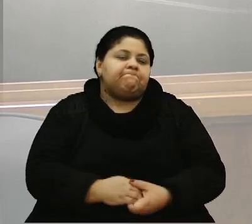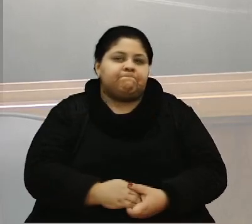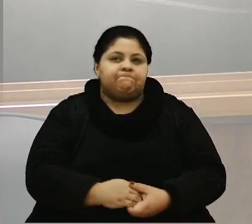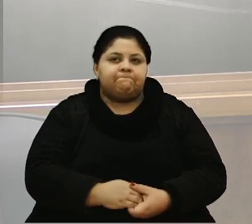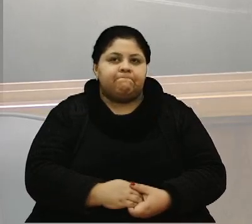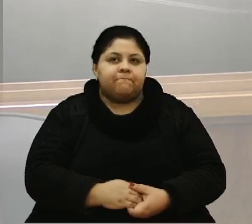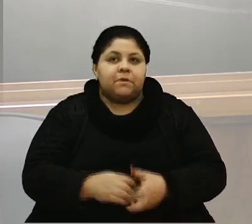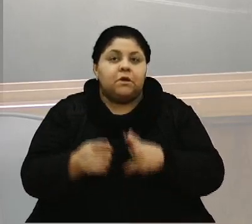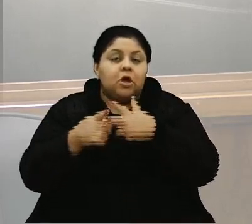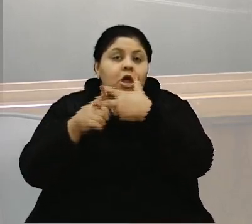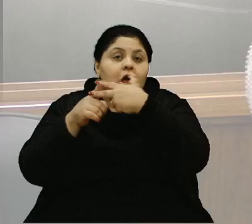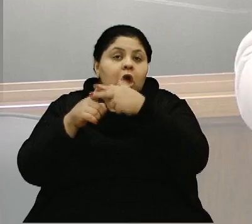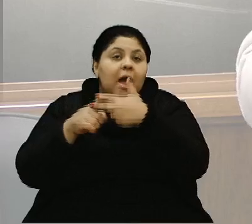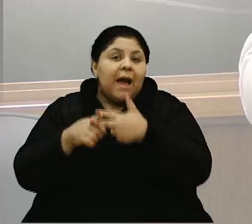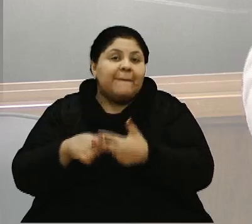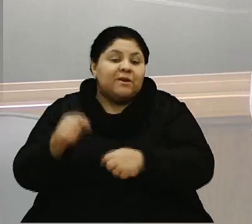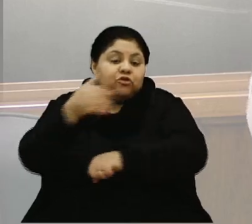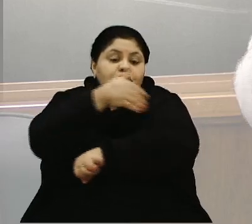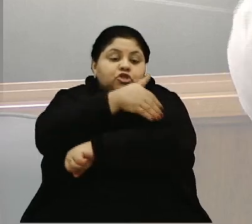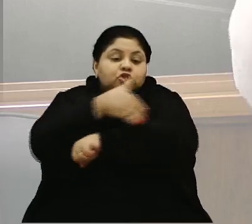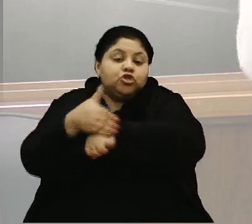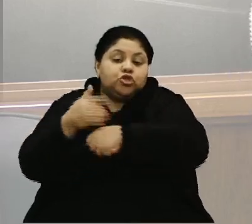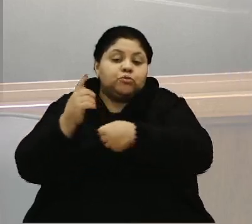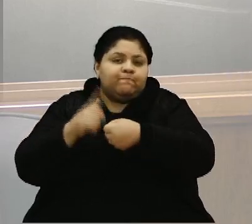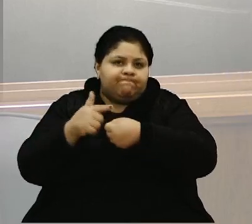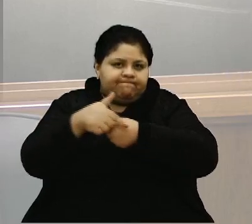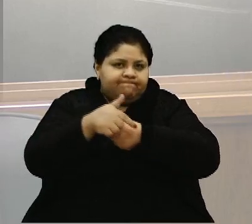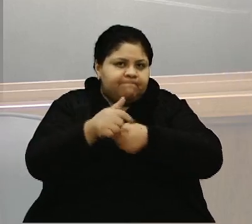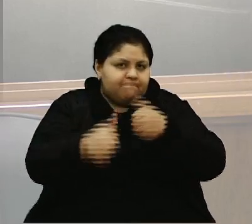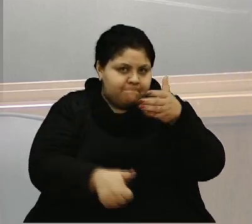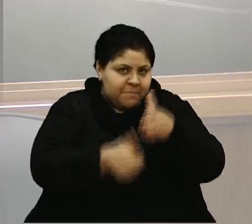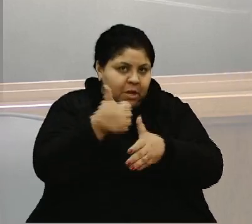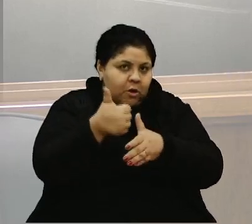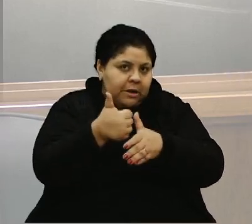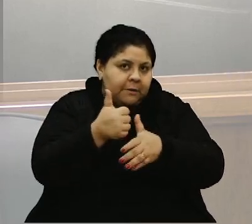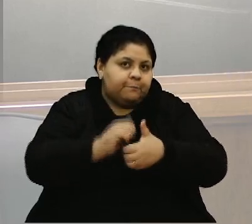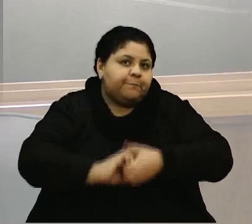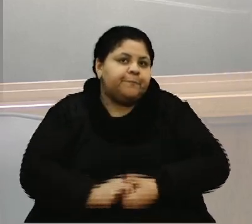A manutenção das ruas da cidade está melhor?